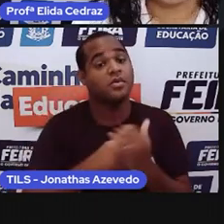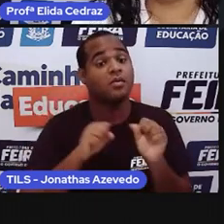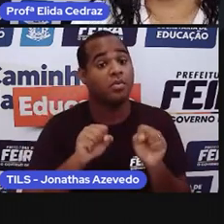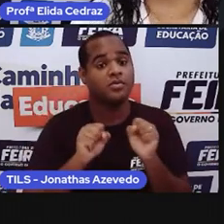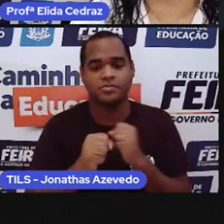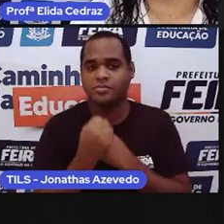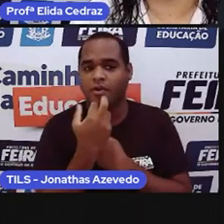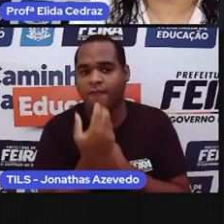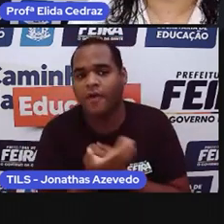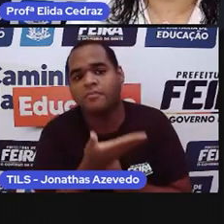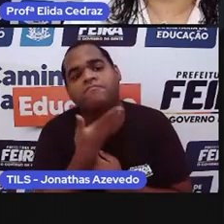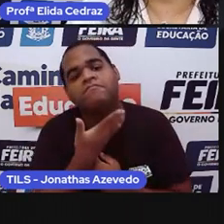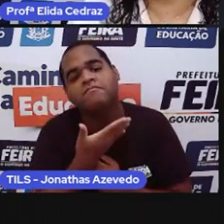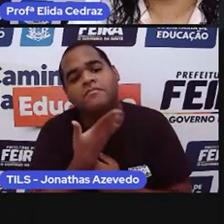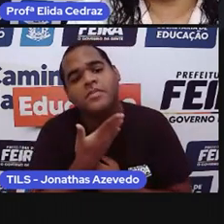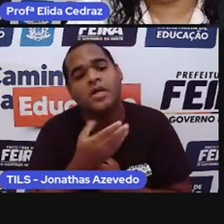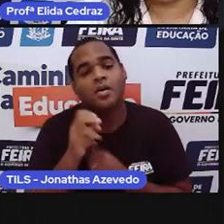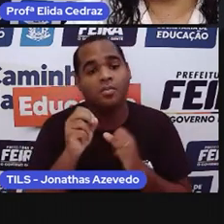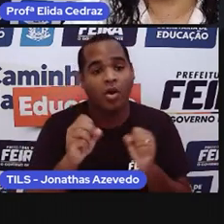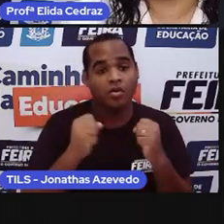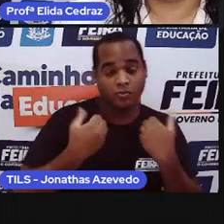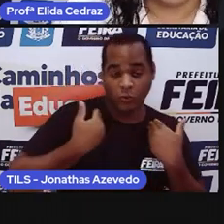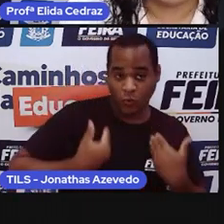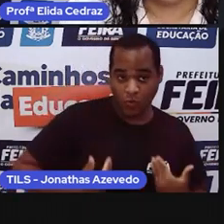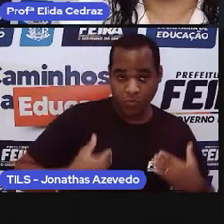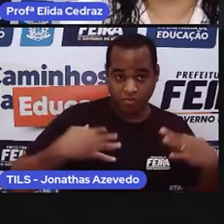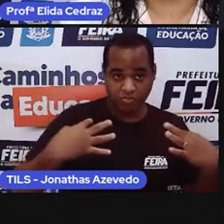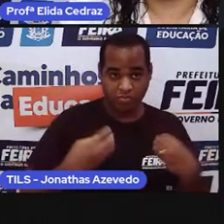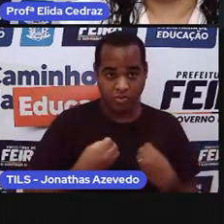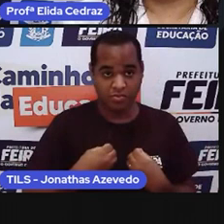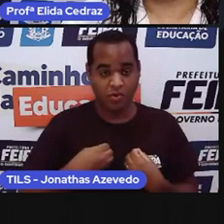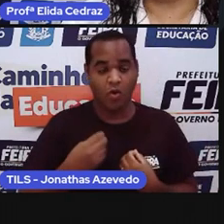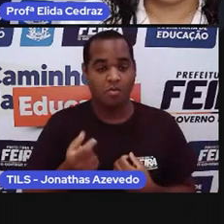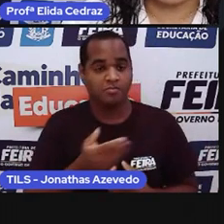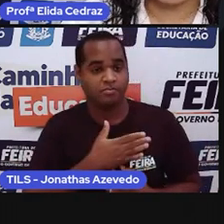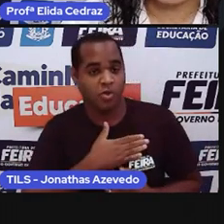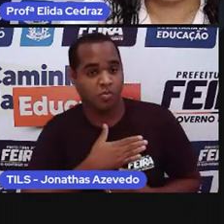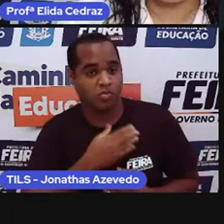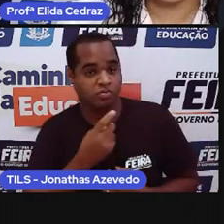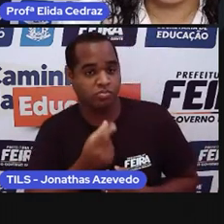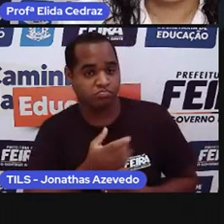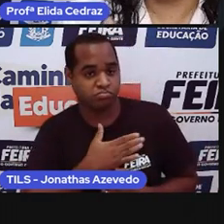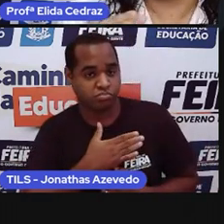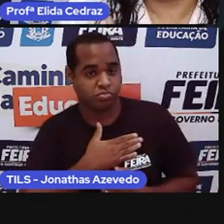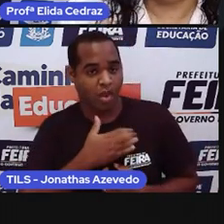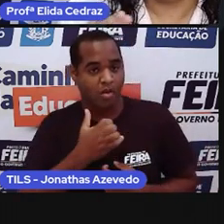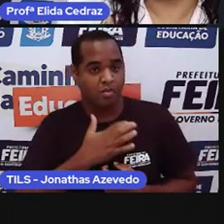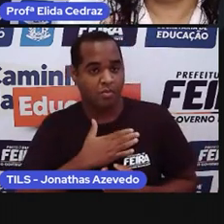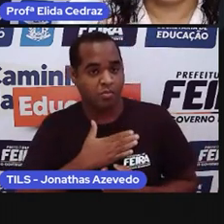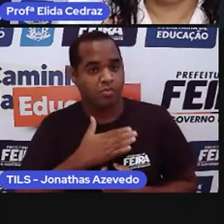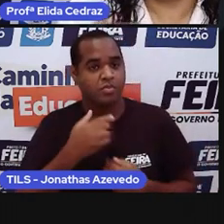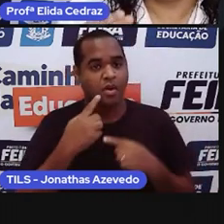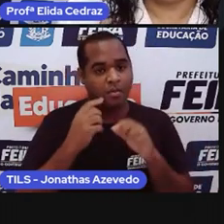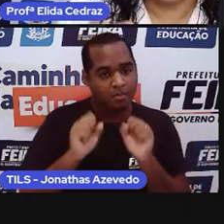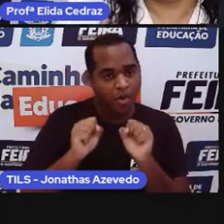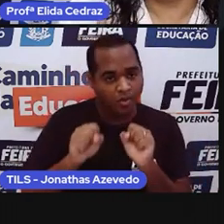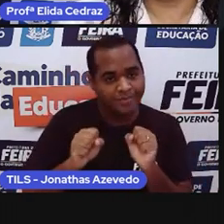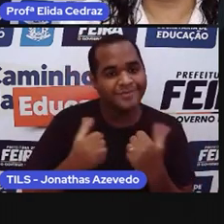a voz, pode usar o corpo, ó, que nem palavra cantada.